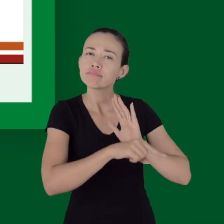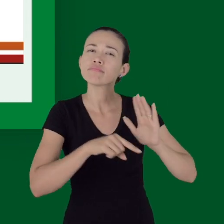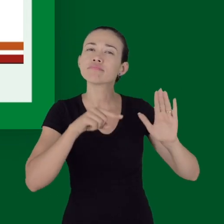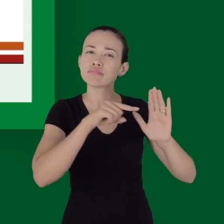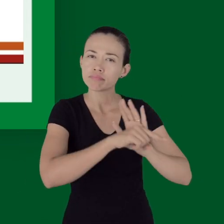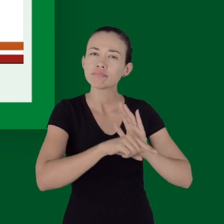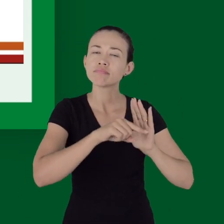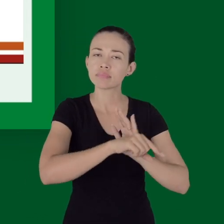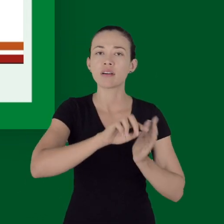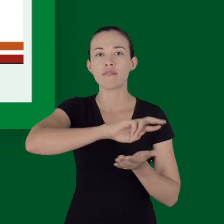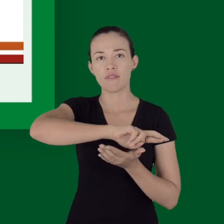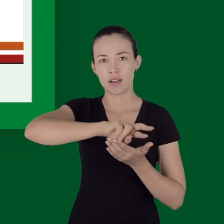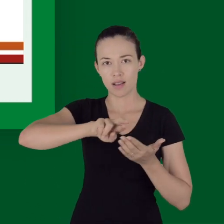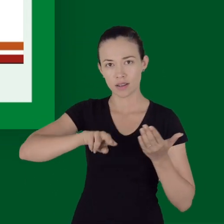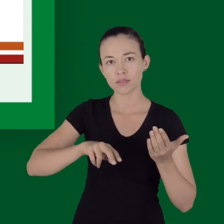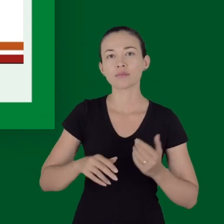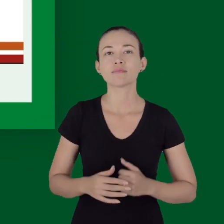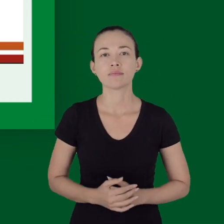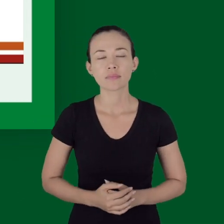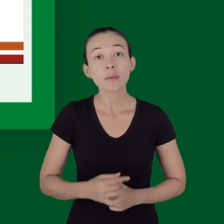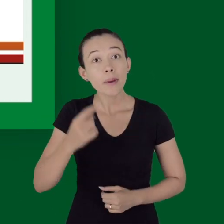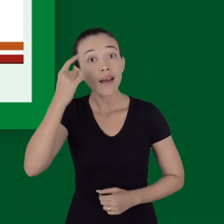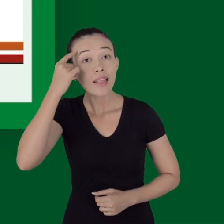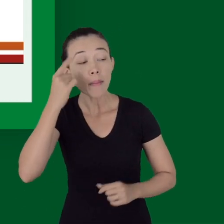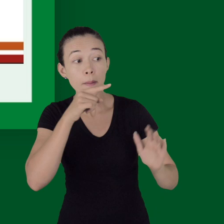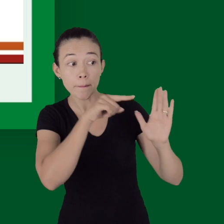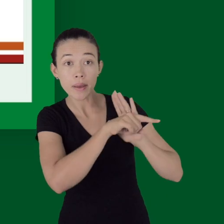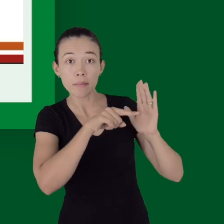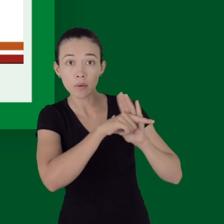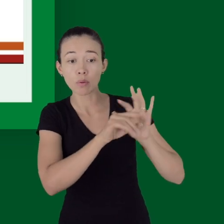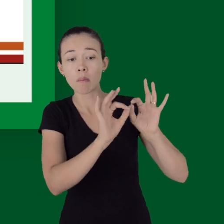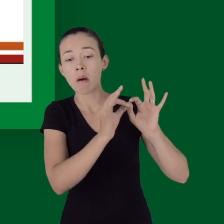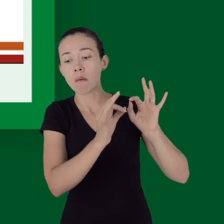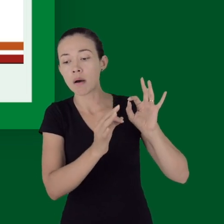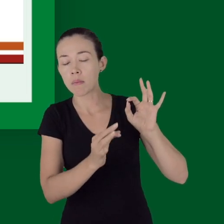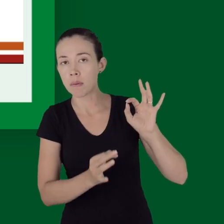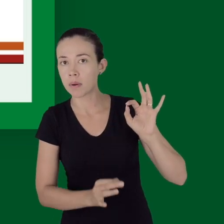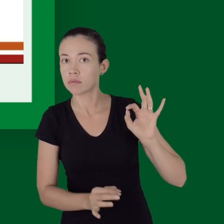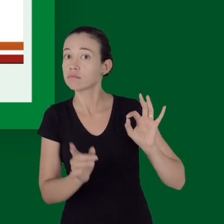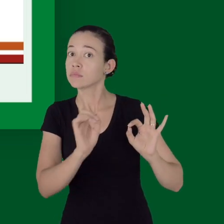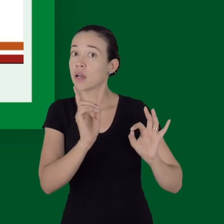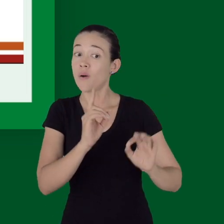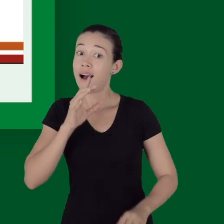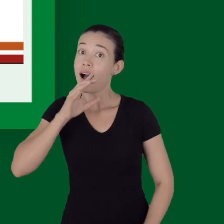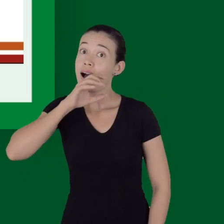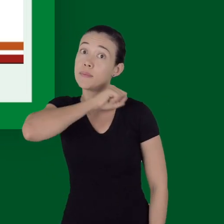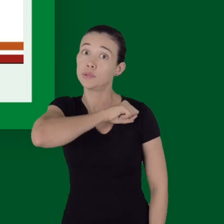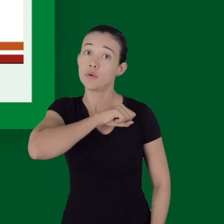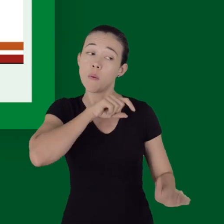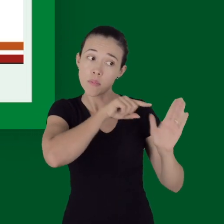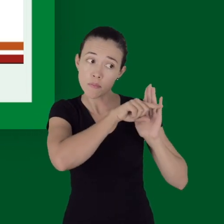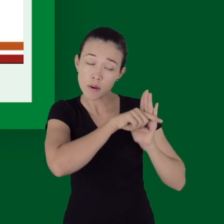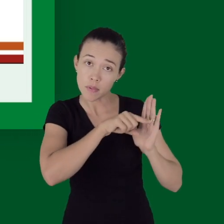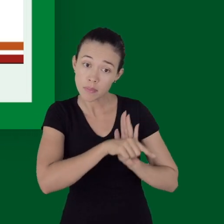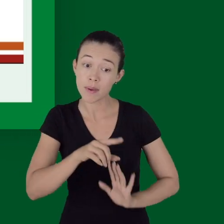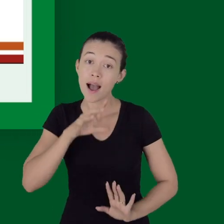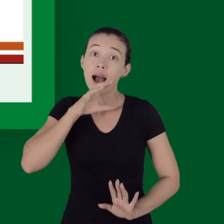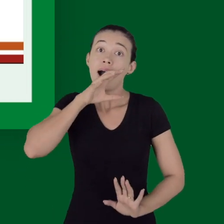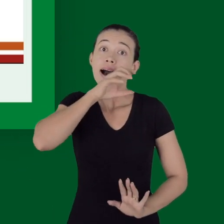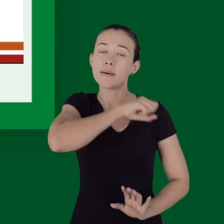serem feitas na regulação. Lembrando que a regulação médica é um momento de uma avaliação rápida. Então, a gente tem